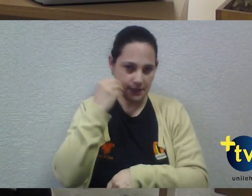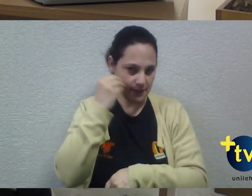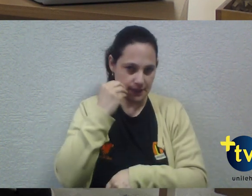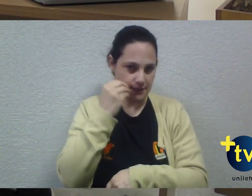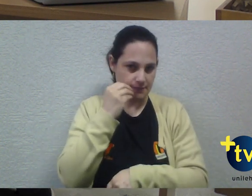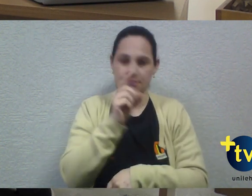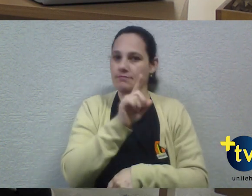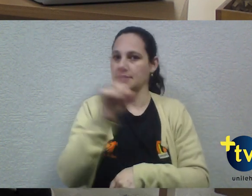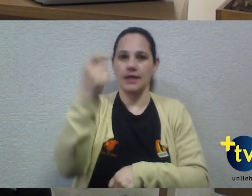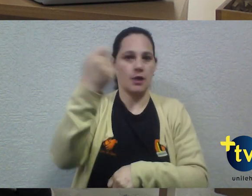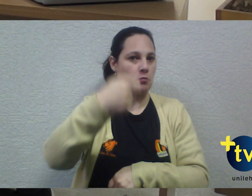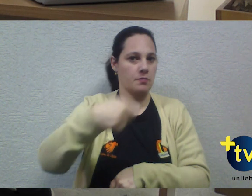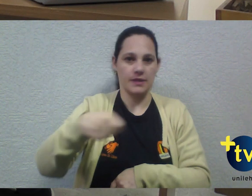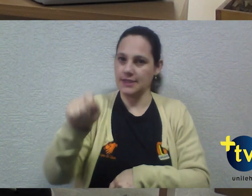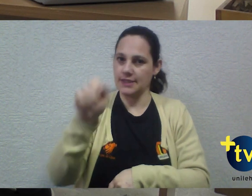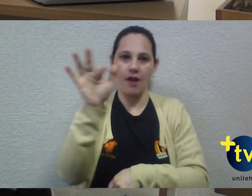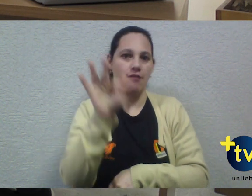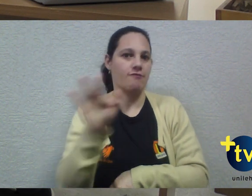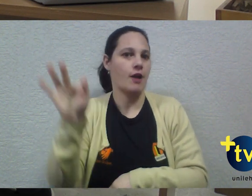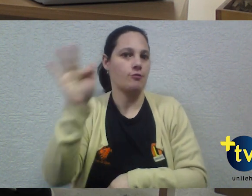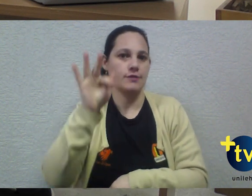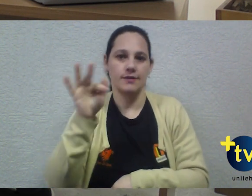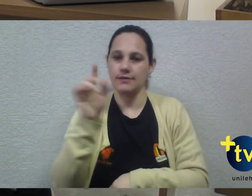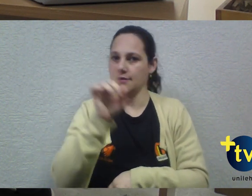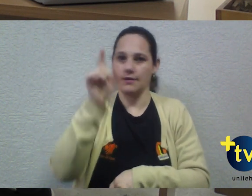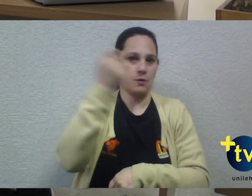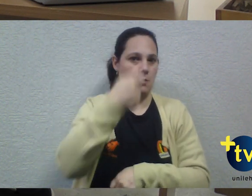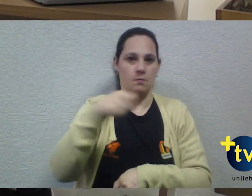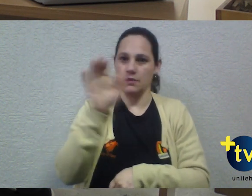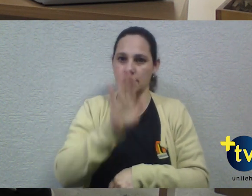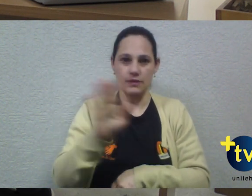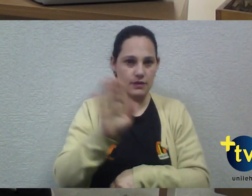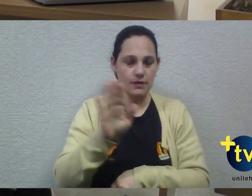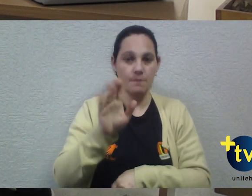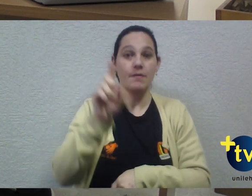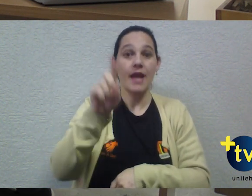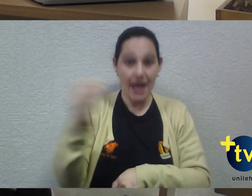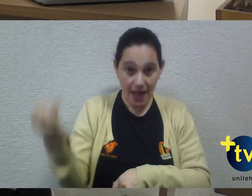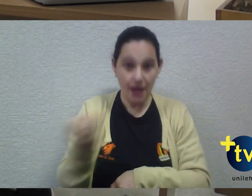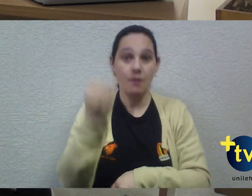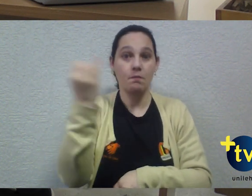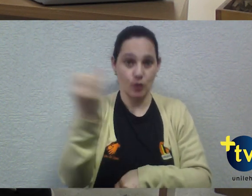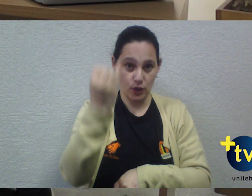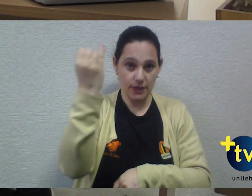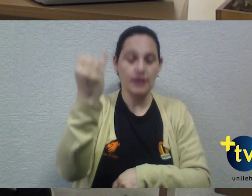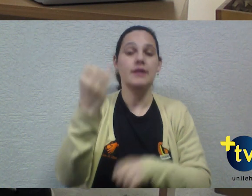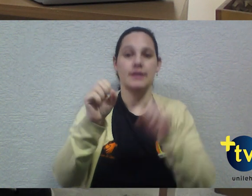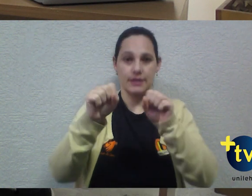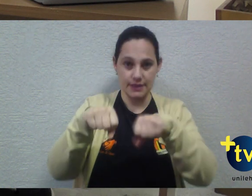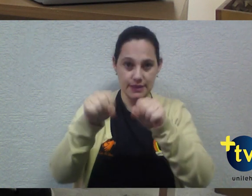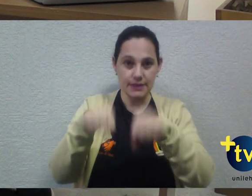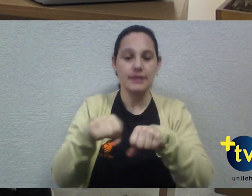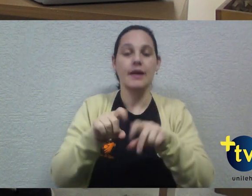experiência ou muita vivência acadêmica para você poder ingressar na área da inteligência artificial. É possível sim construir uma